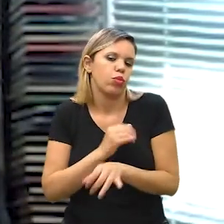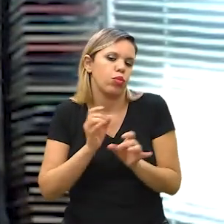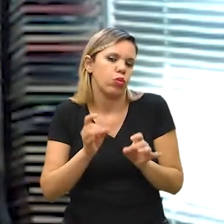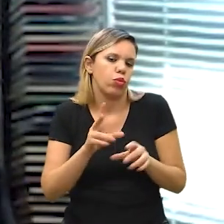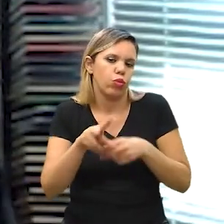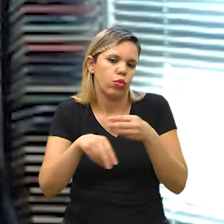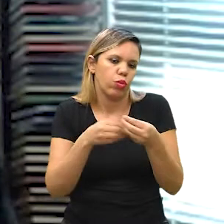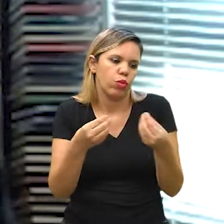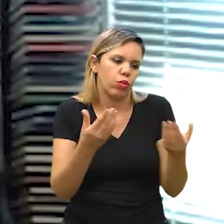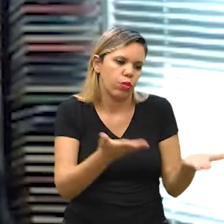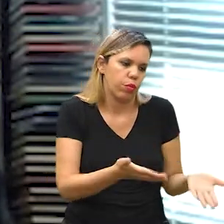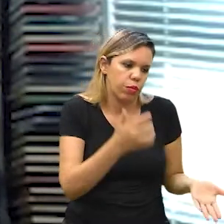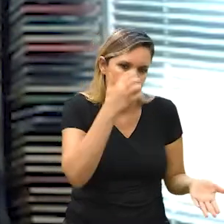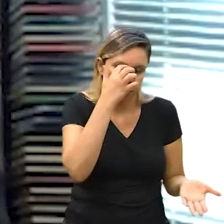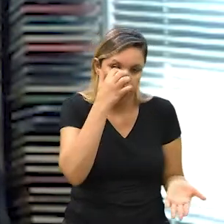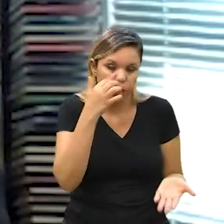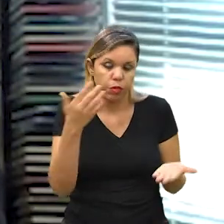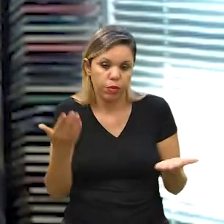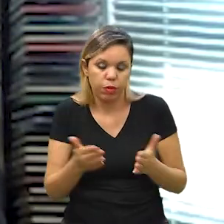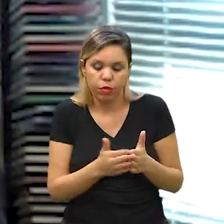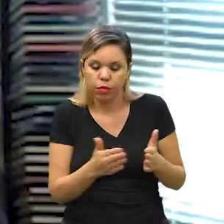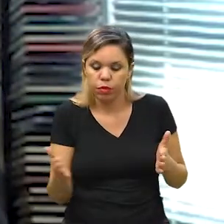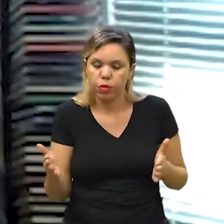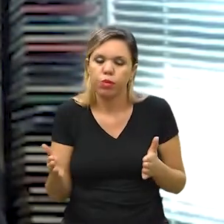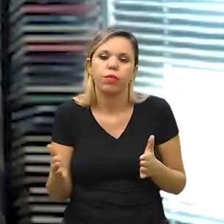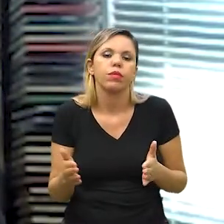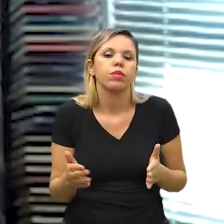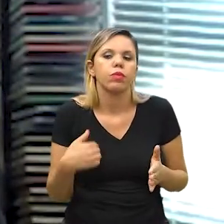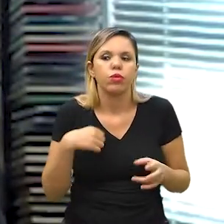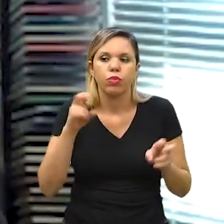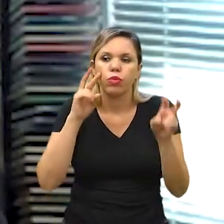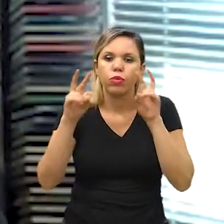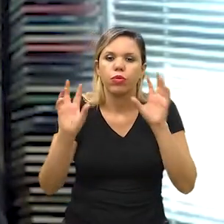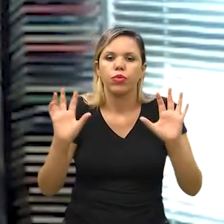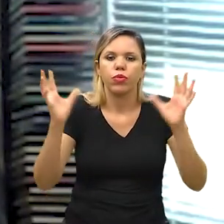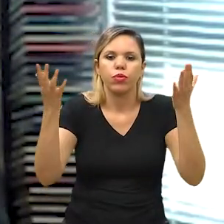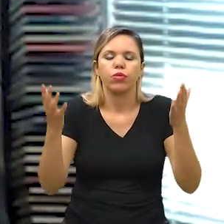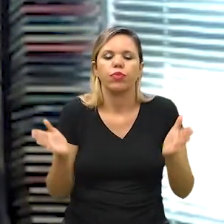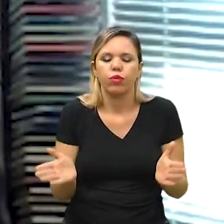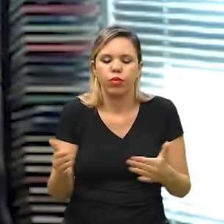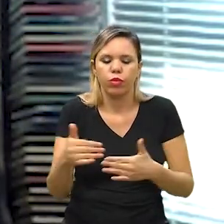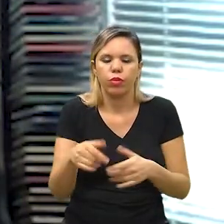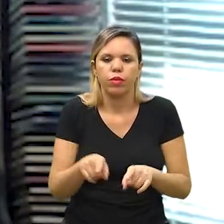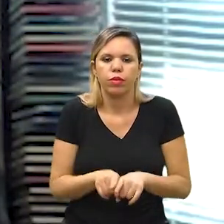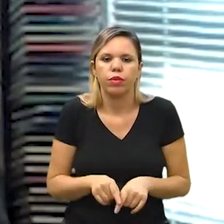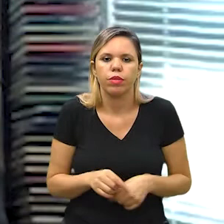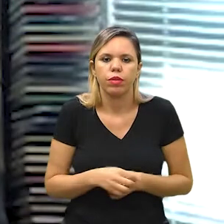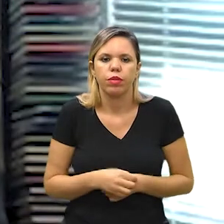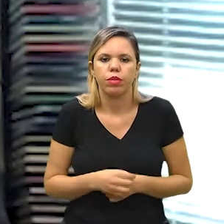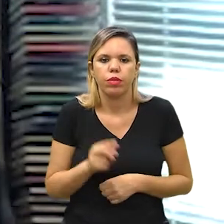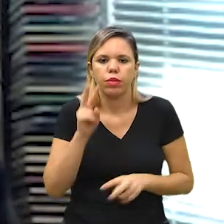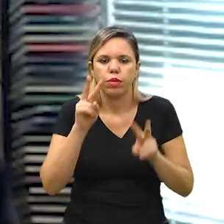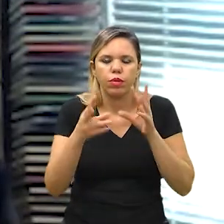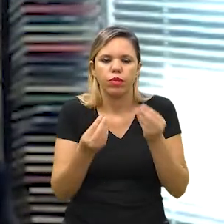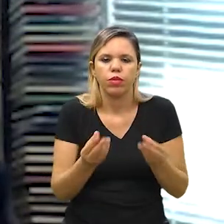criando para presentear ou para encaminhar agora durante a pandemia. A gente viu muito a festa na caixa,